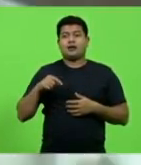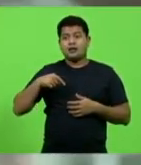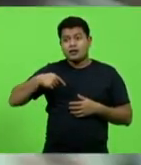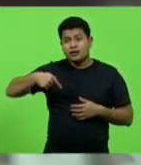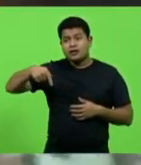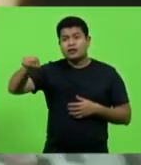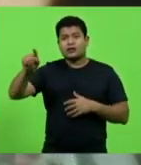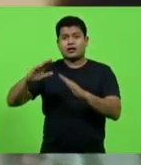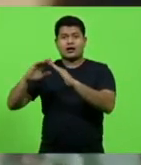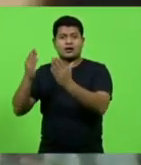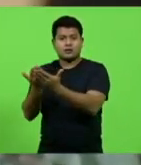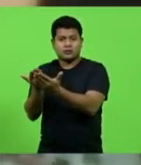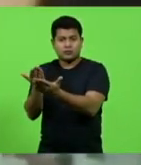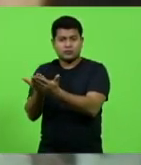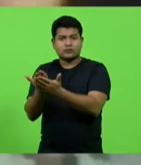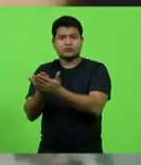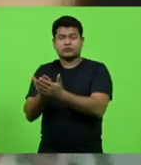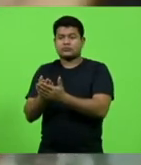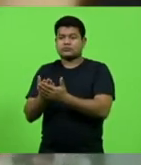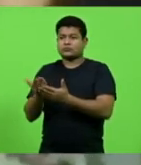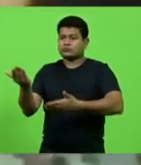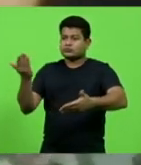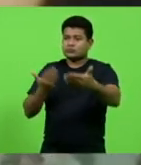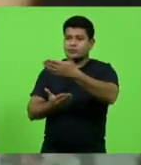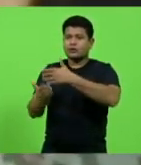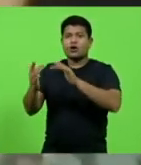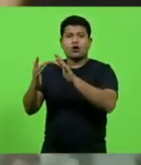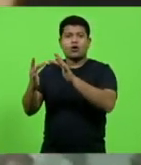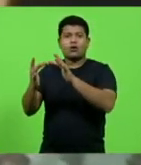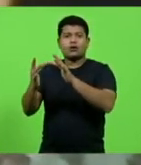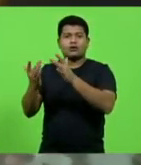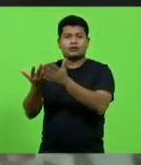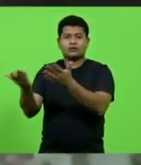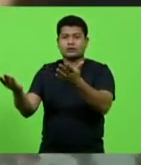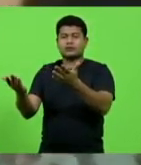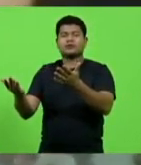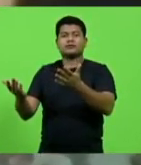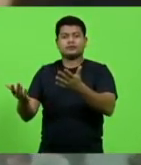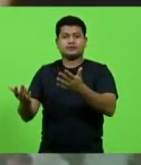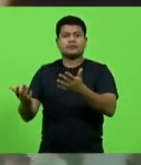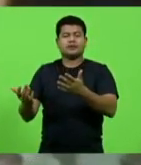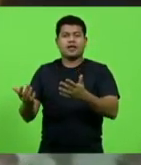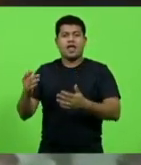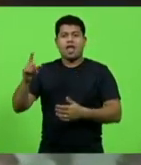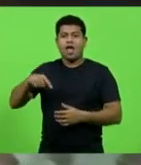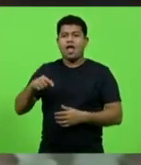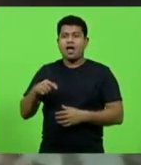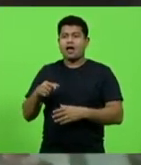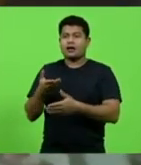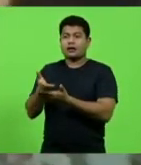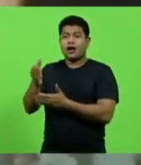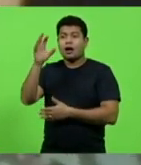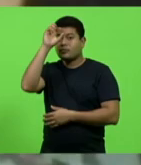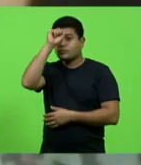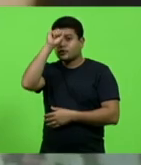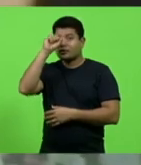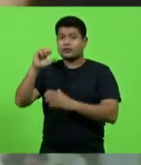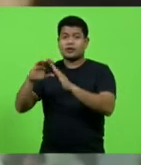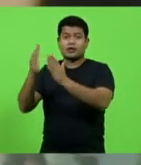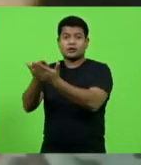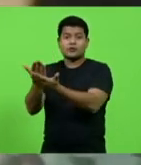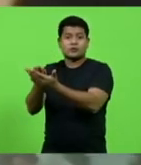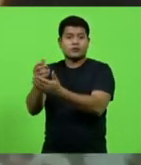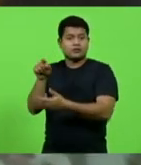escola conhecer a educação escolar, que não se realiza em casa, porque é